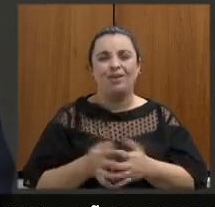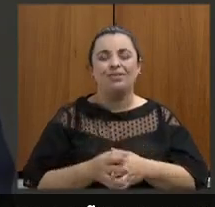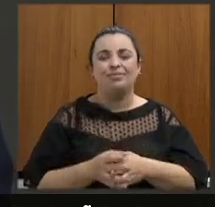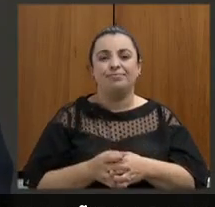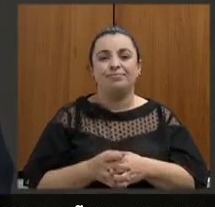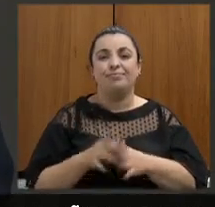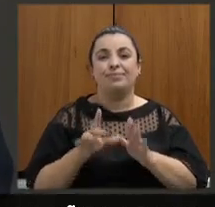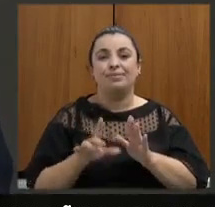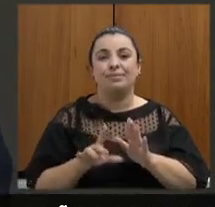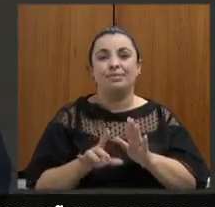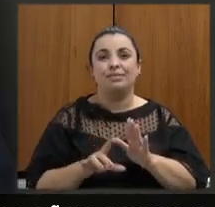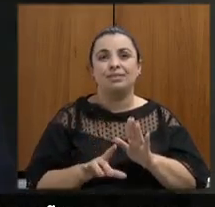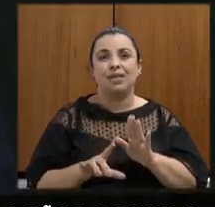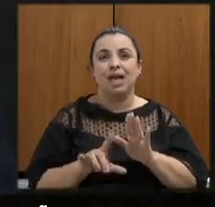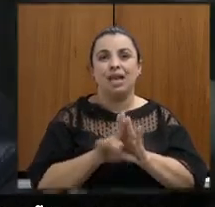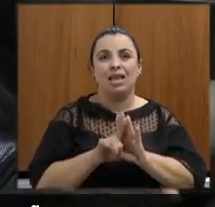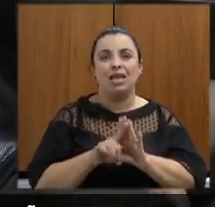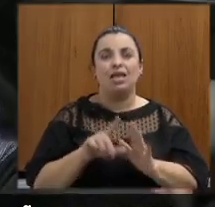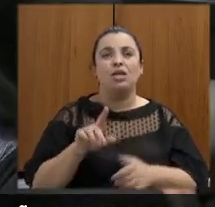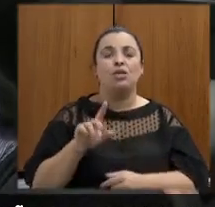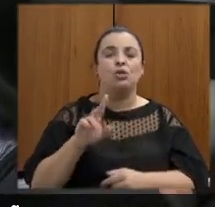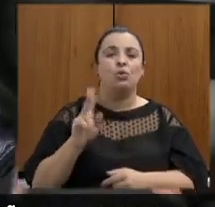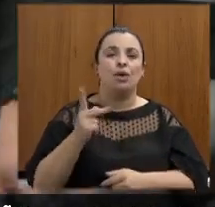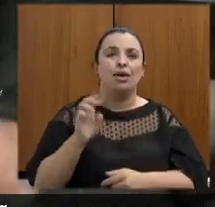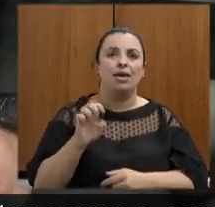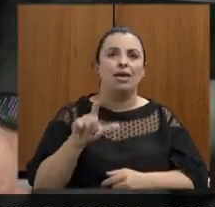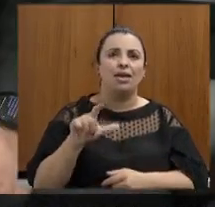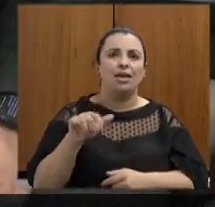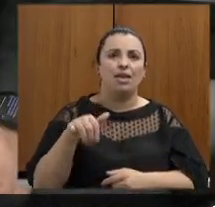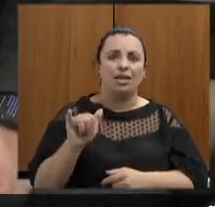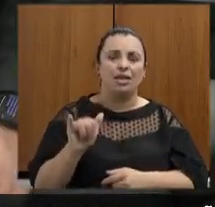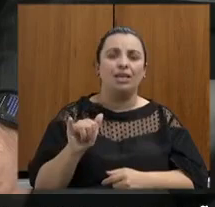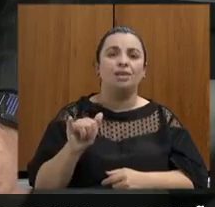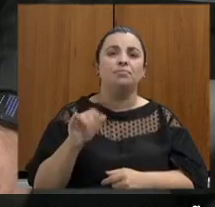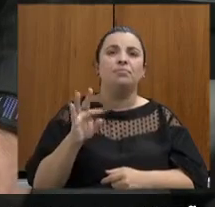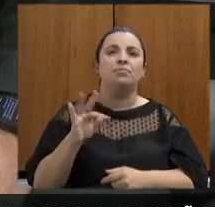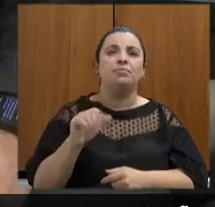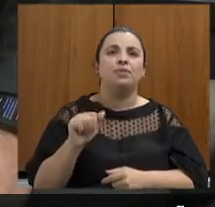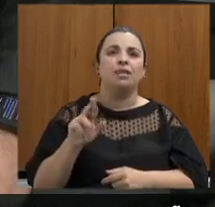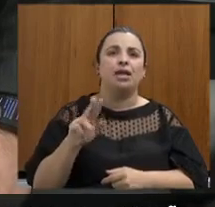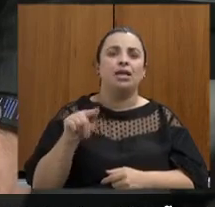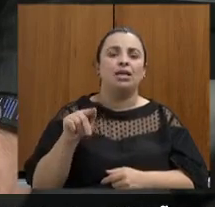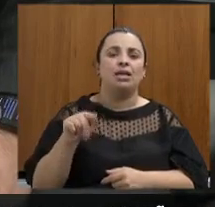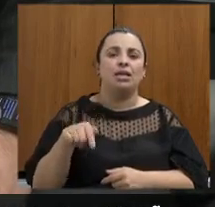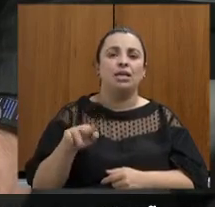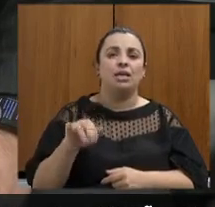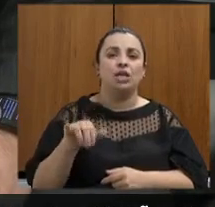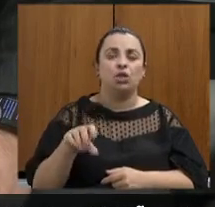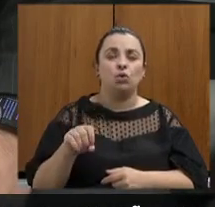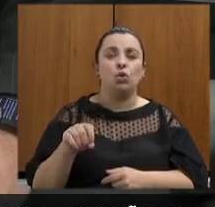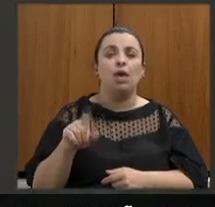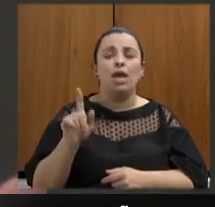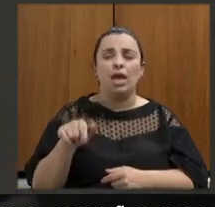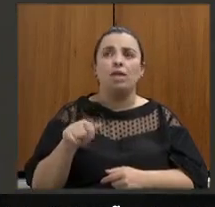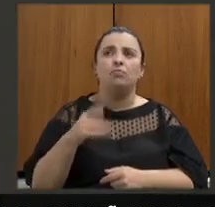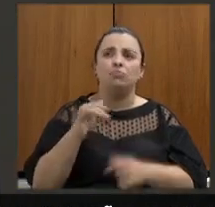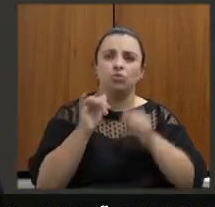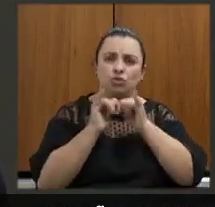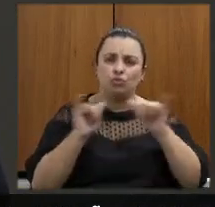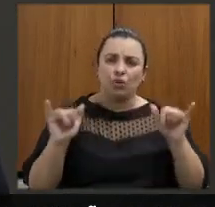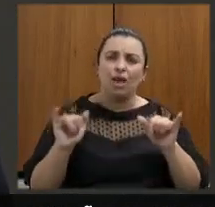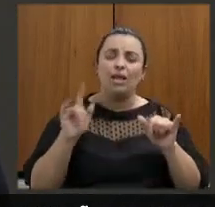Lei Doutora ele tá aqui no foi foi muito divulgado como a solução da questão da Adidas do Estado